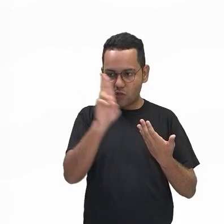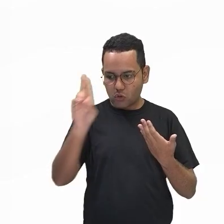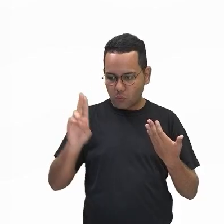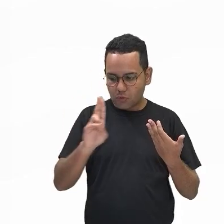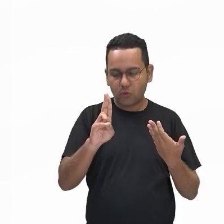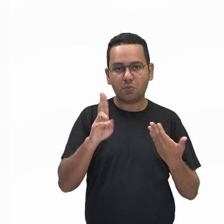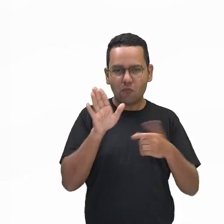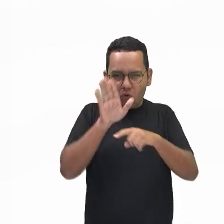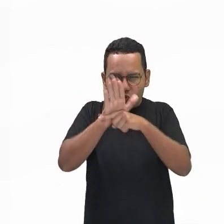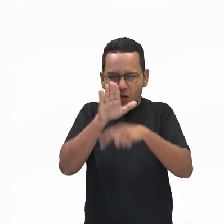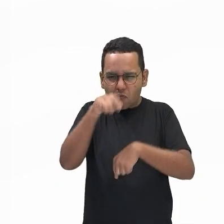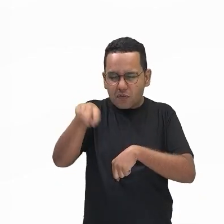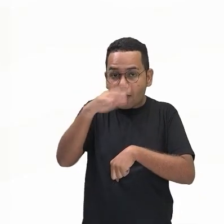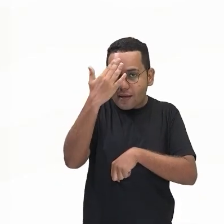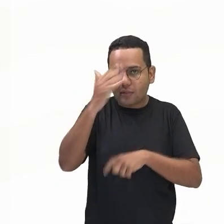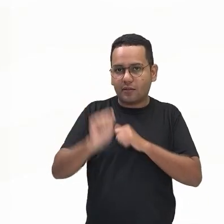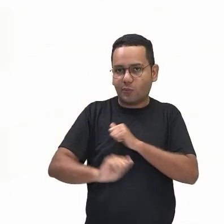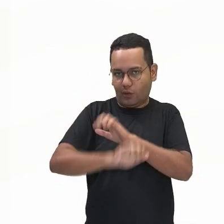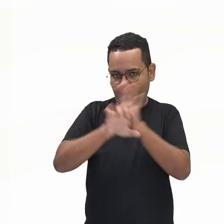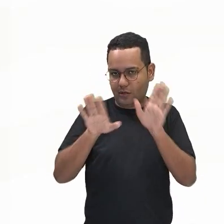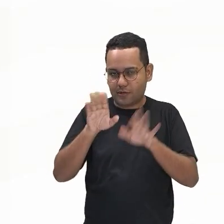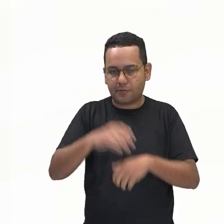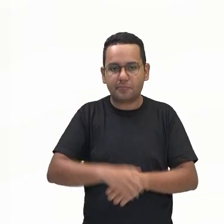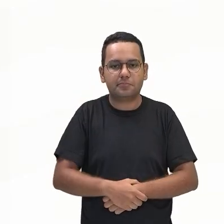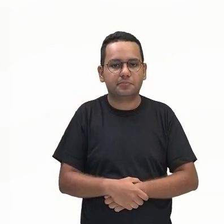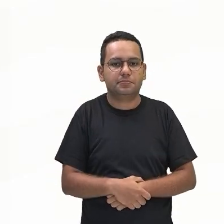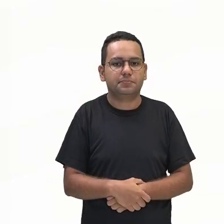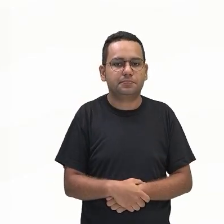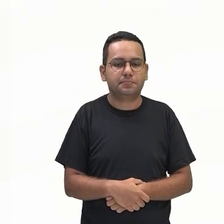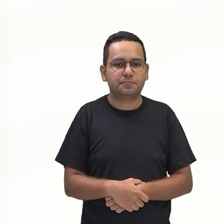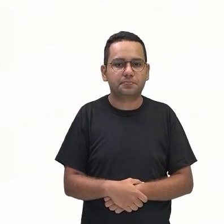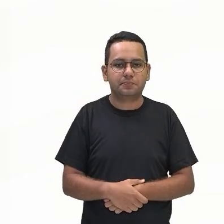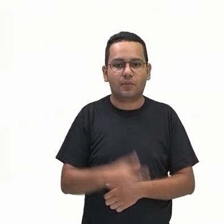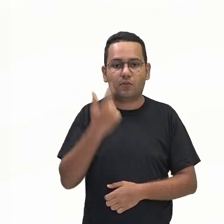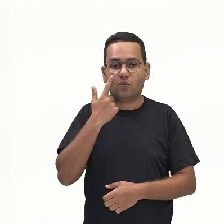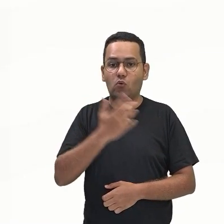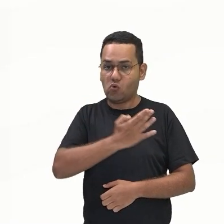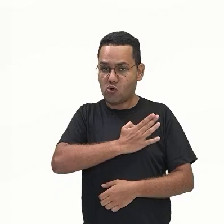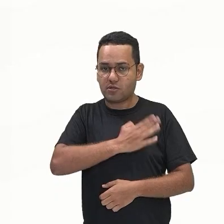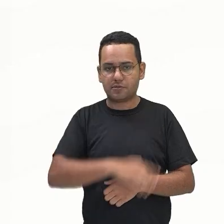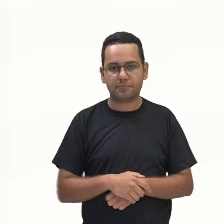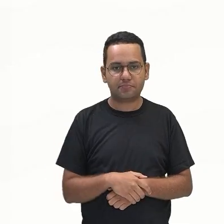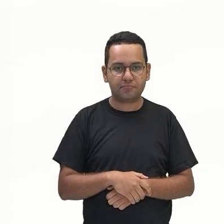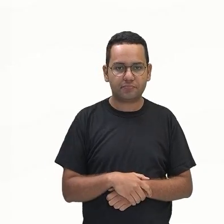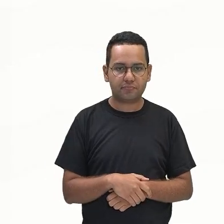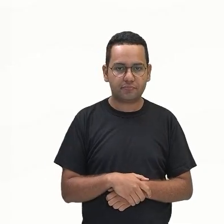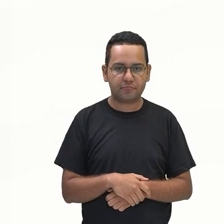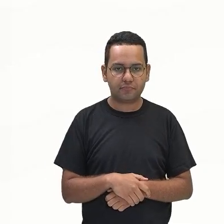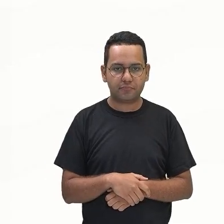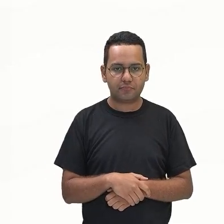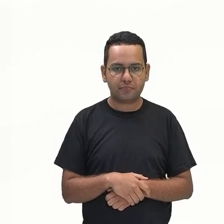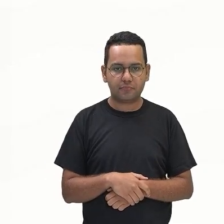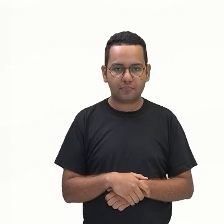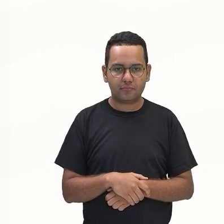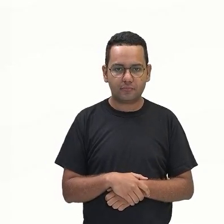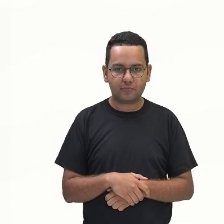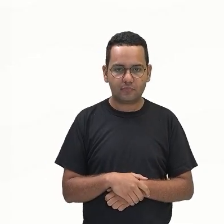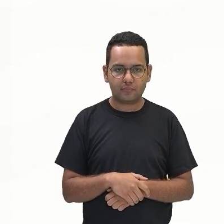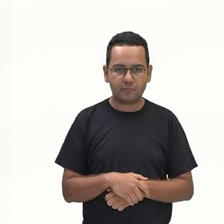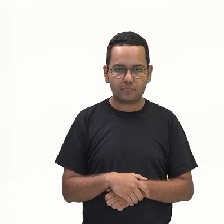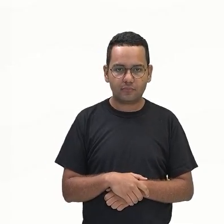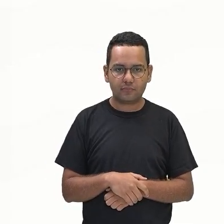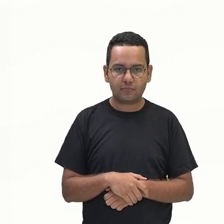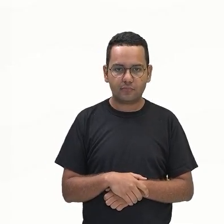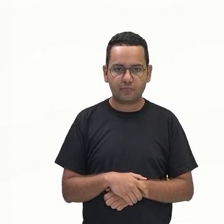né? Então, tá aí, né, o coração, ó. Saída, tá vendo aqui, ó? Sangue oxigenado, tá vendo? Ele tá aqui, ó, nessa câmara, ele já